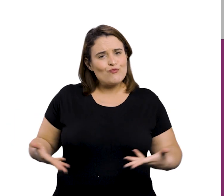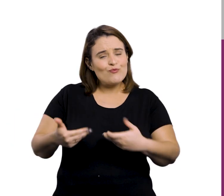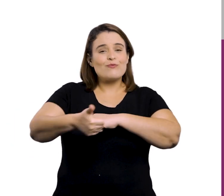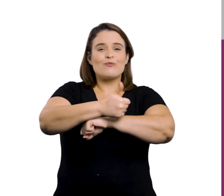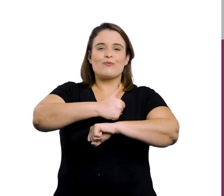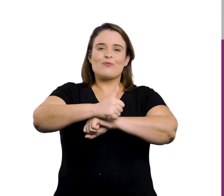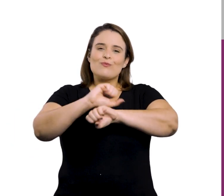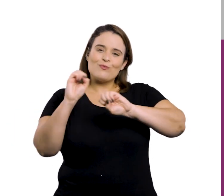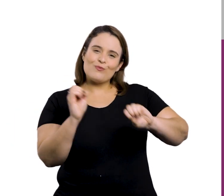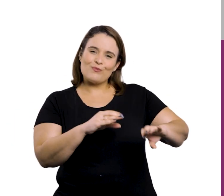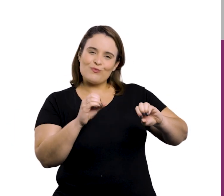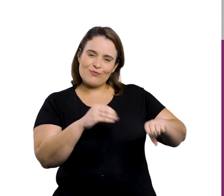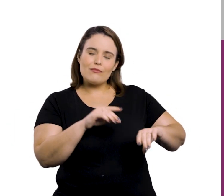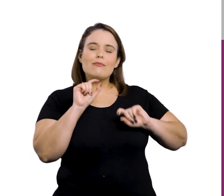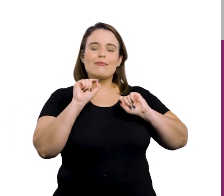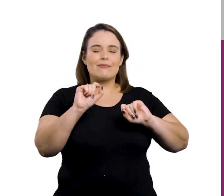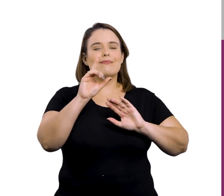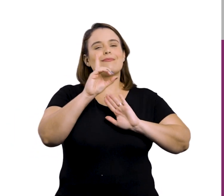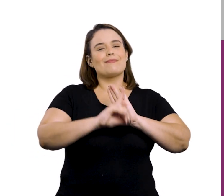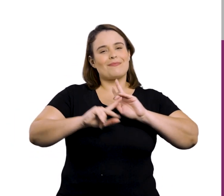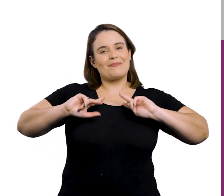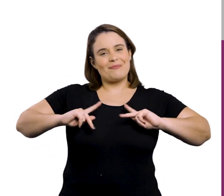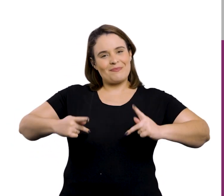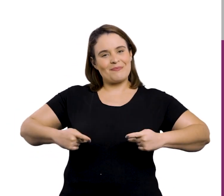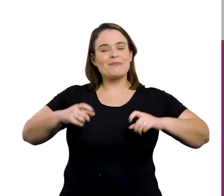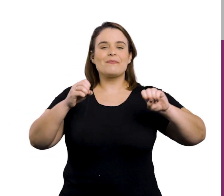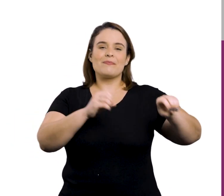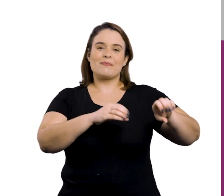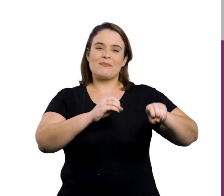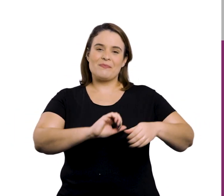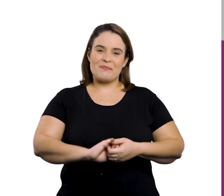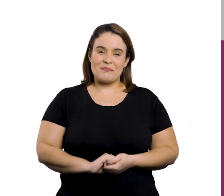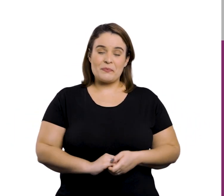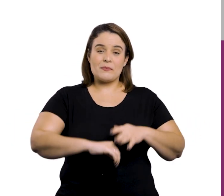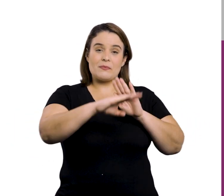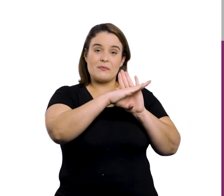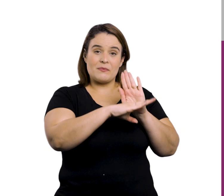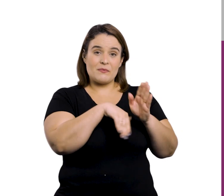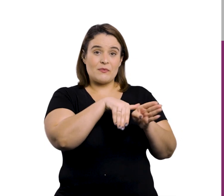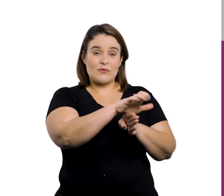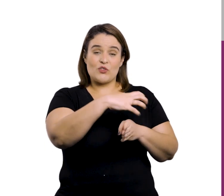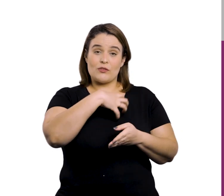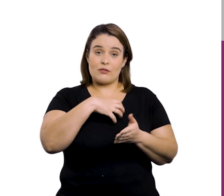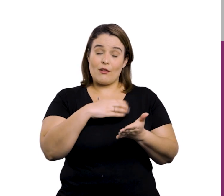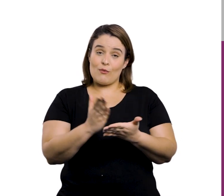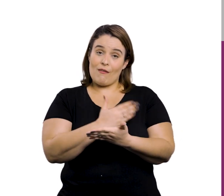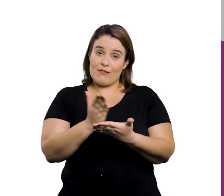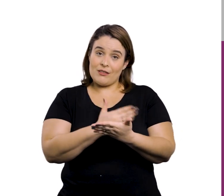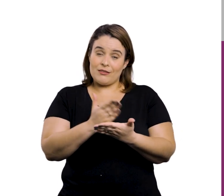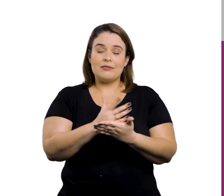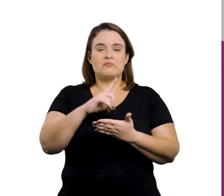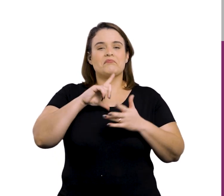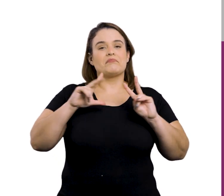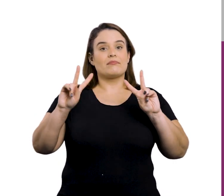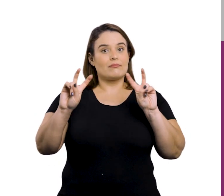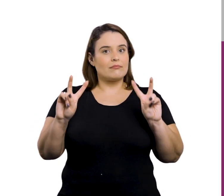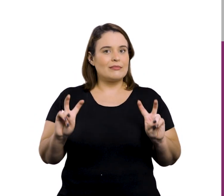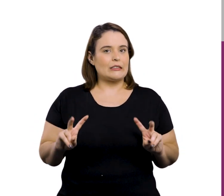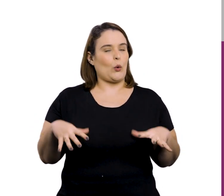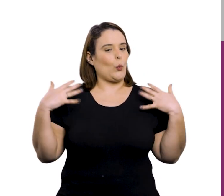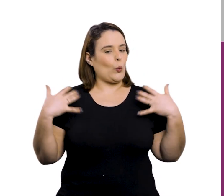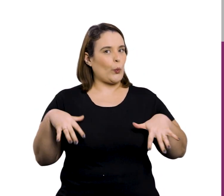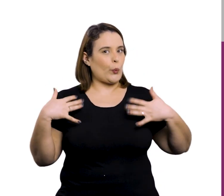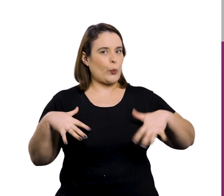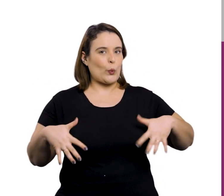estudantes e profissionais da educação em prol do direito humano à educação. Esse manual, em formato de revista,